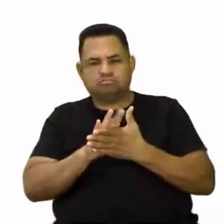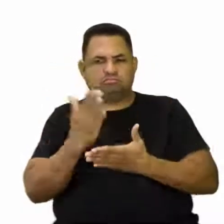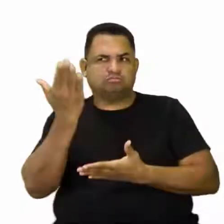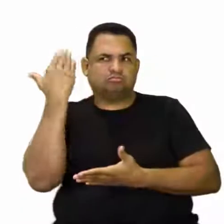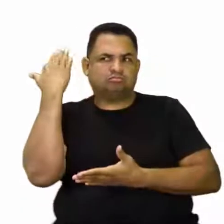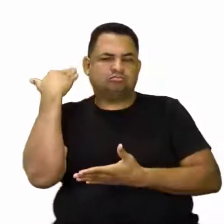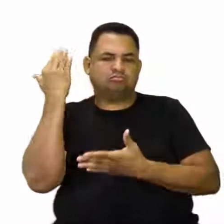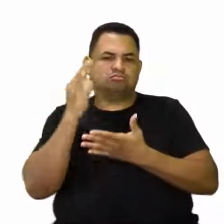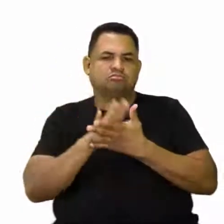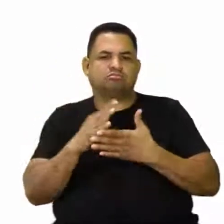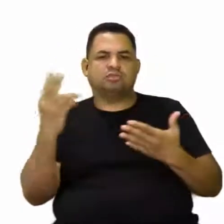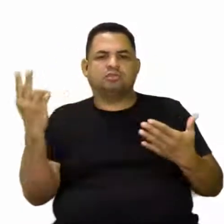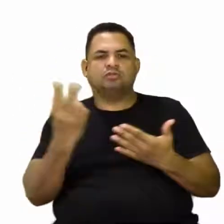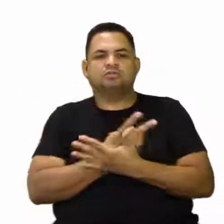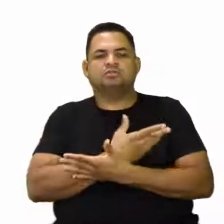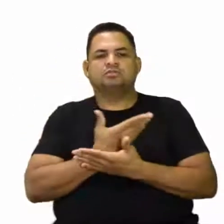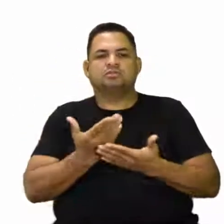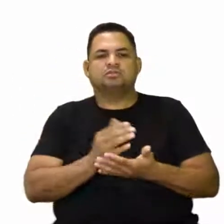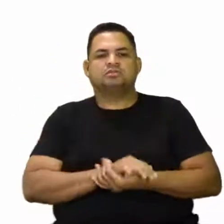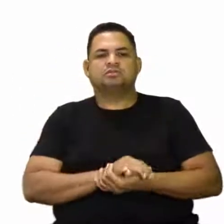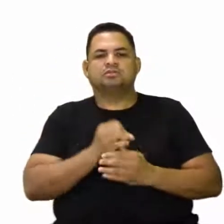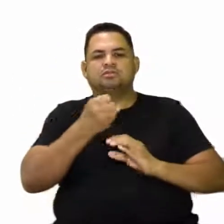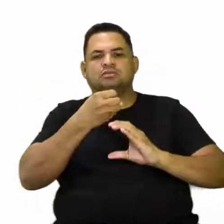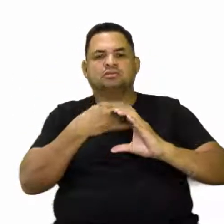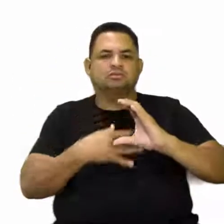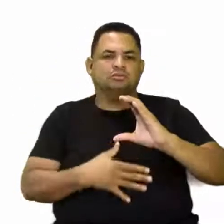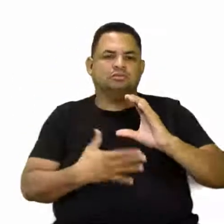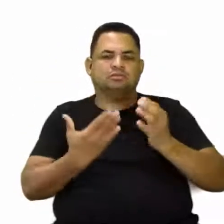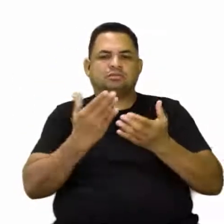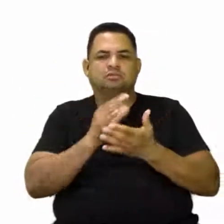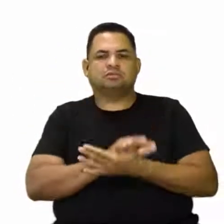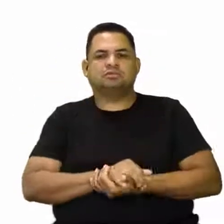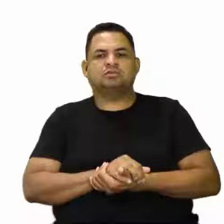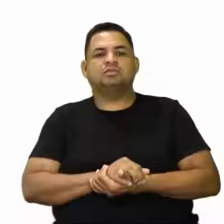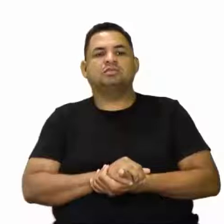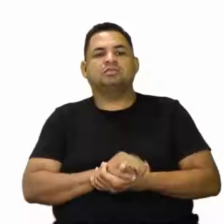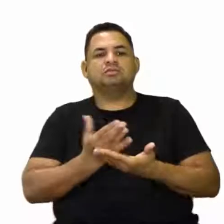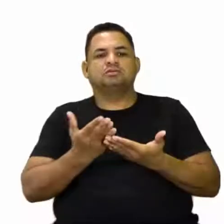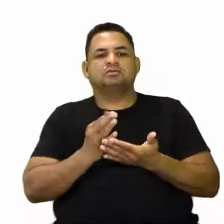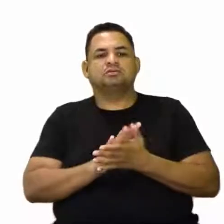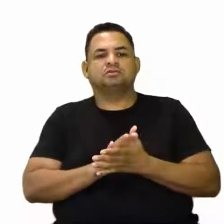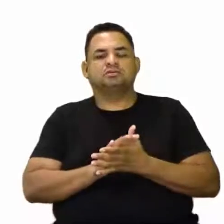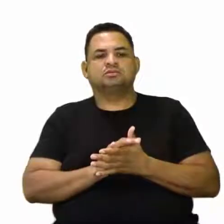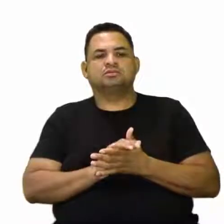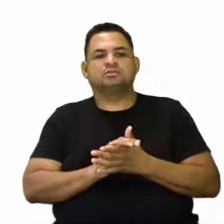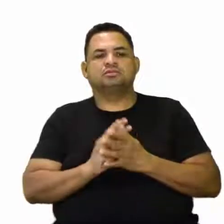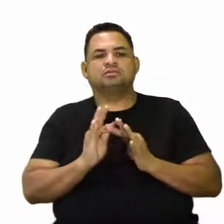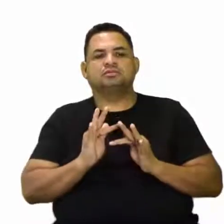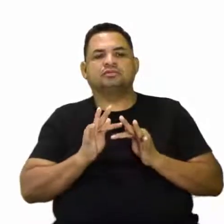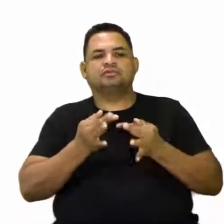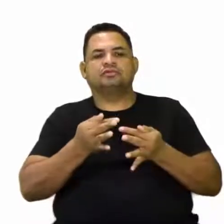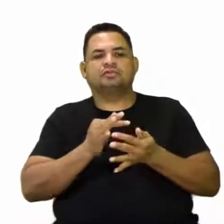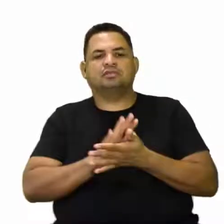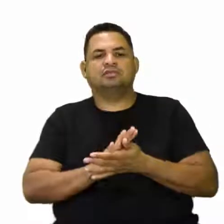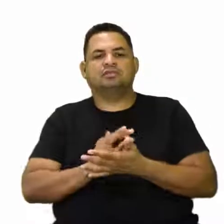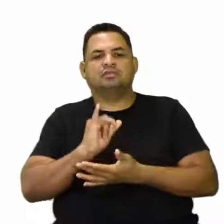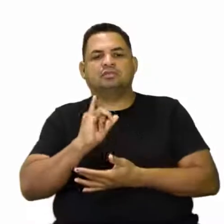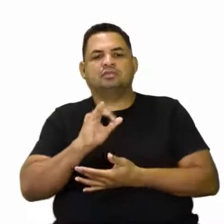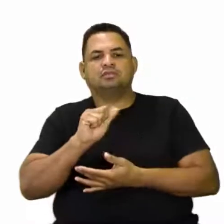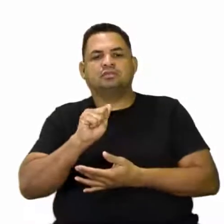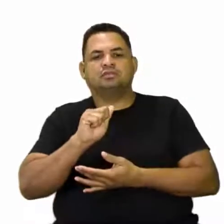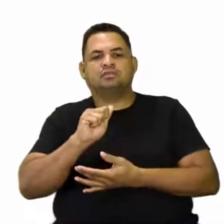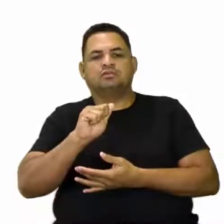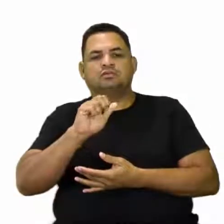naquela época que estava sendo descrita. E as características dessa conjugação, elas têm as terminações sempre em